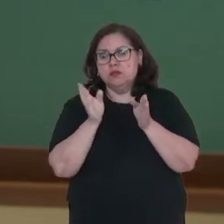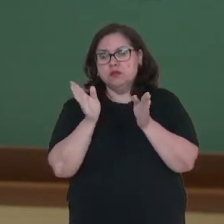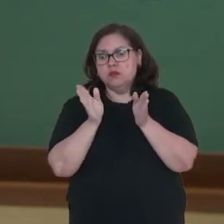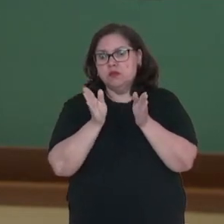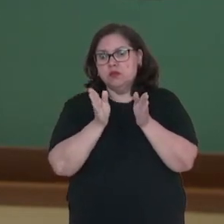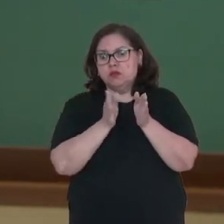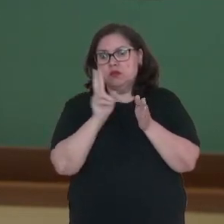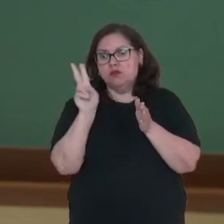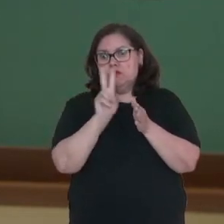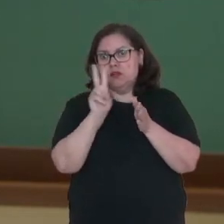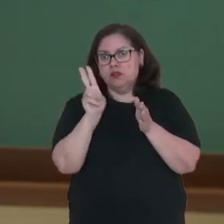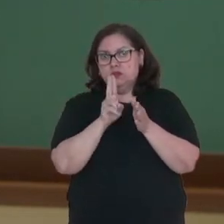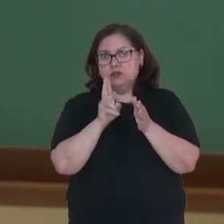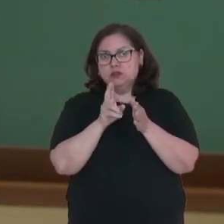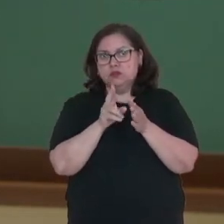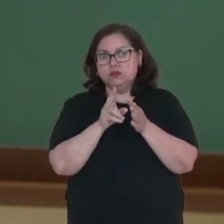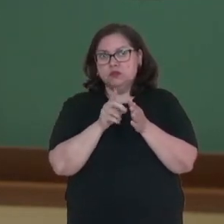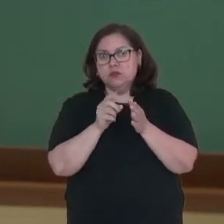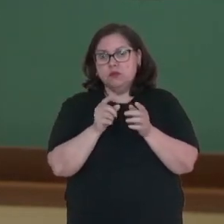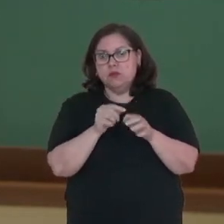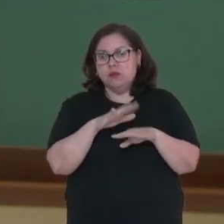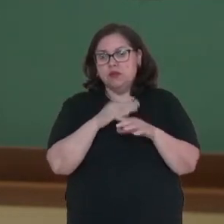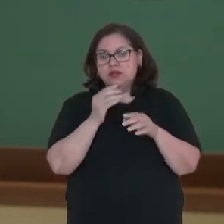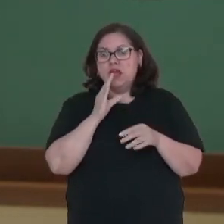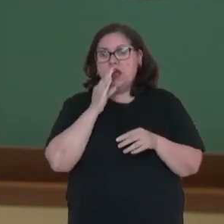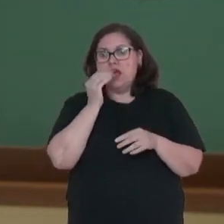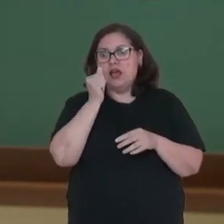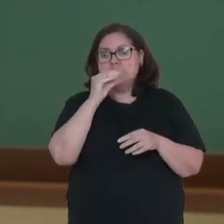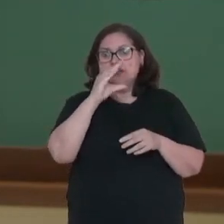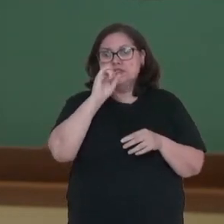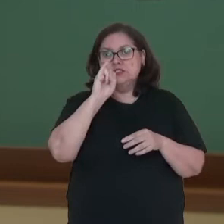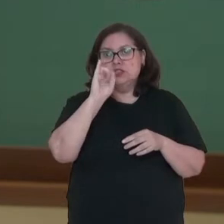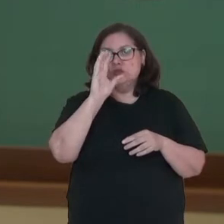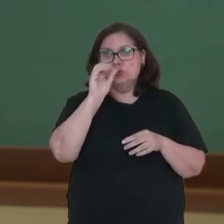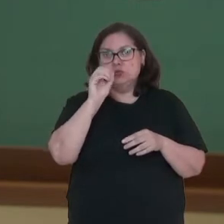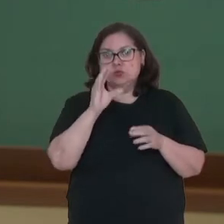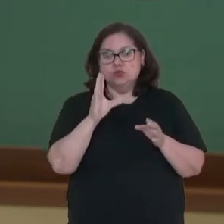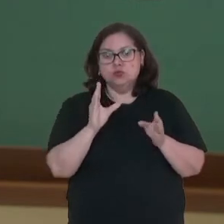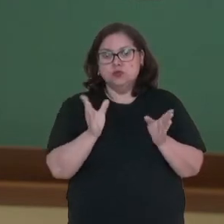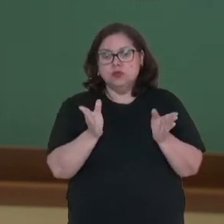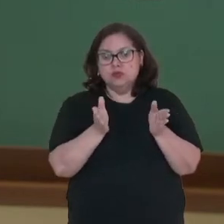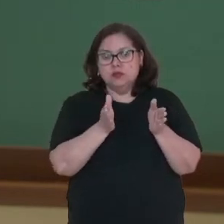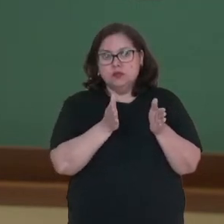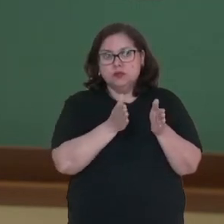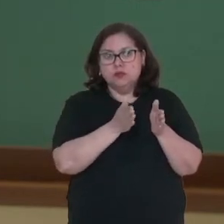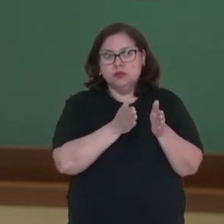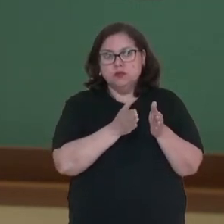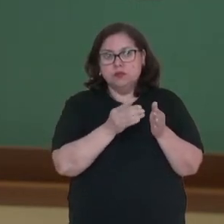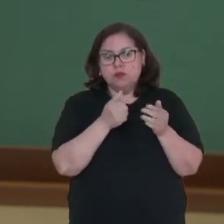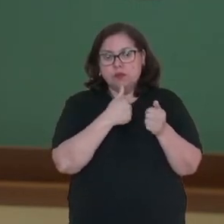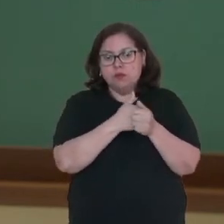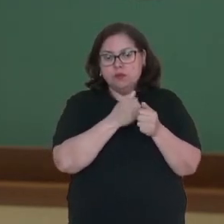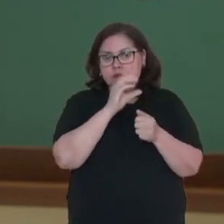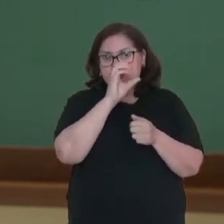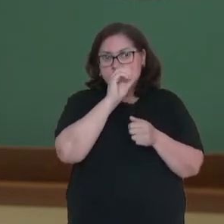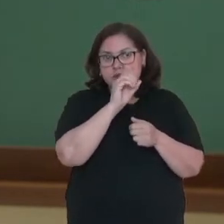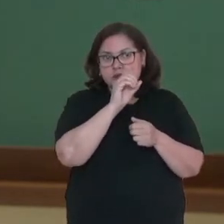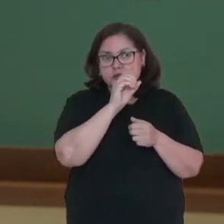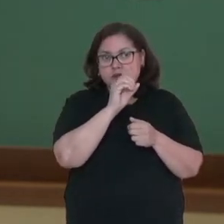menor é o valor, mais ácido é a substância ou a solução. Se aproximando do